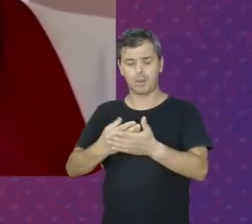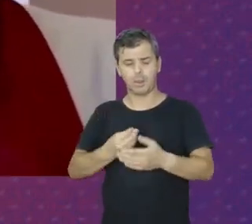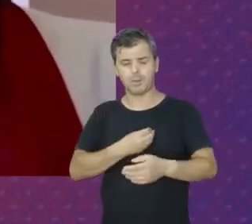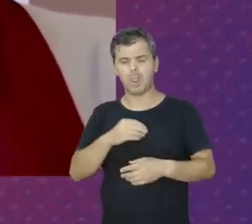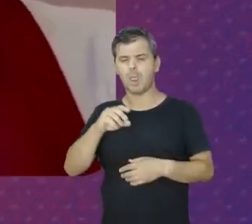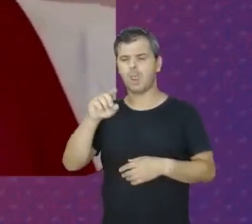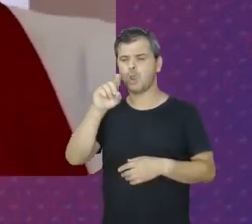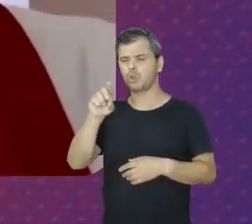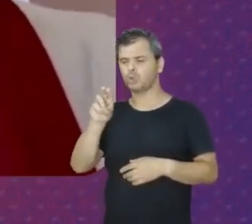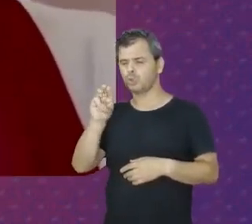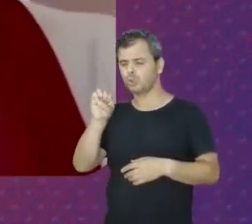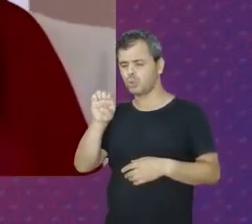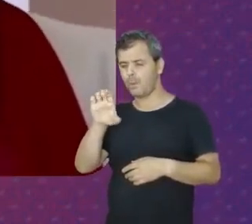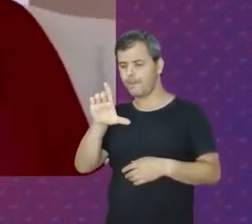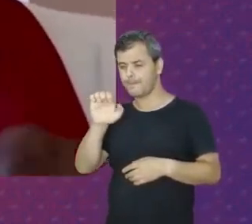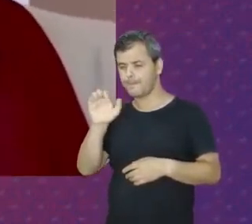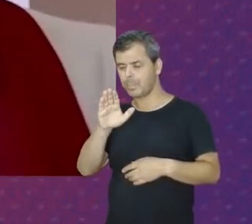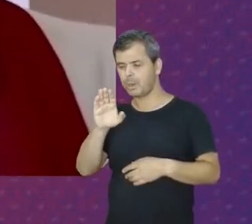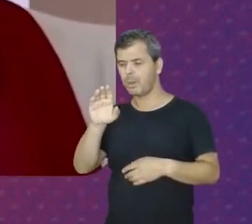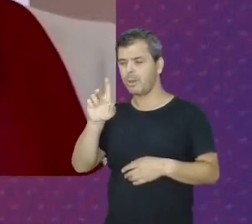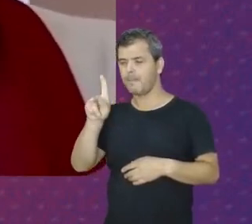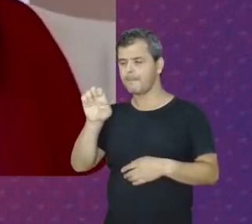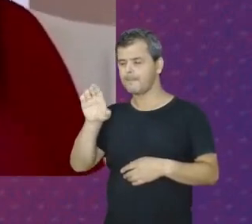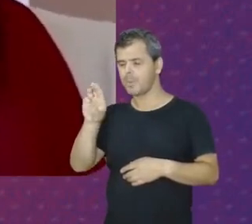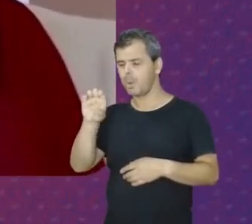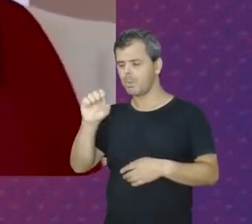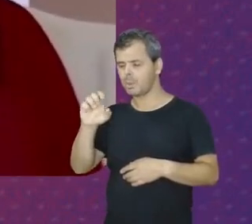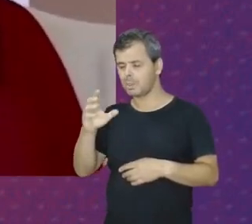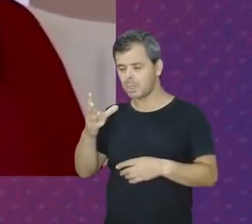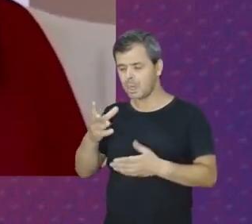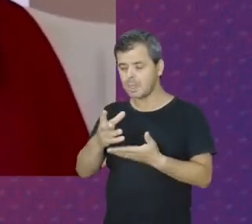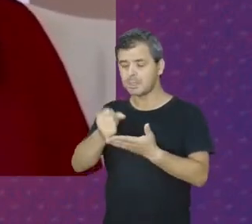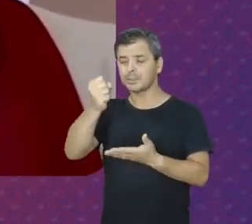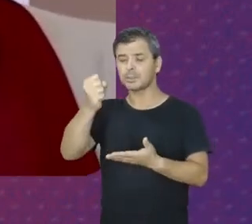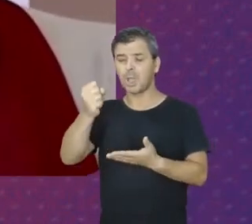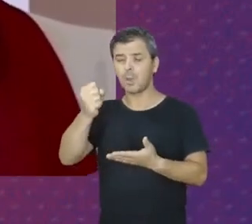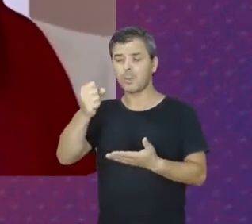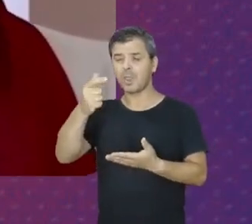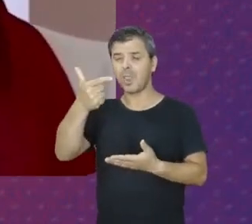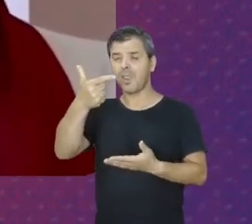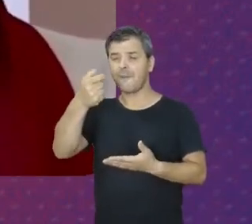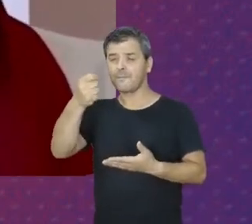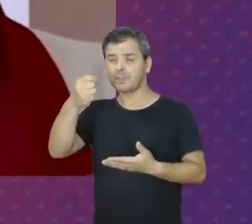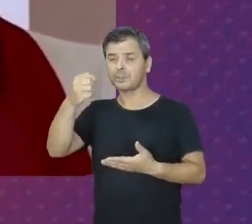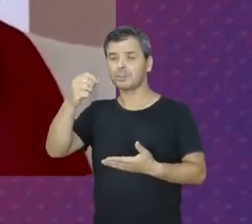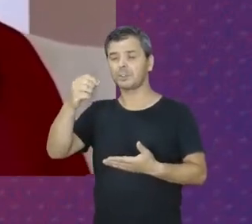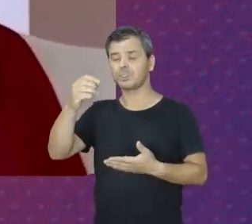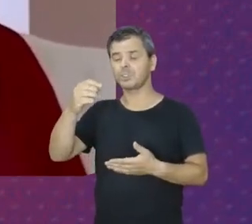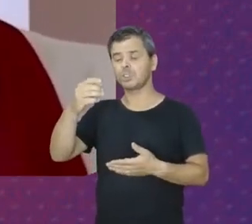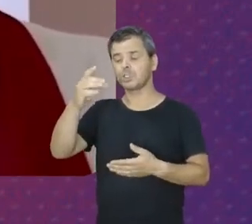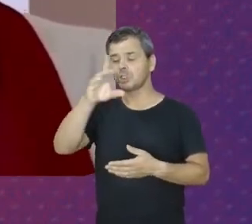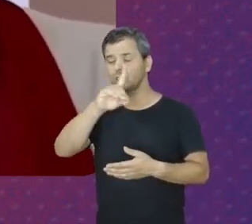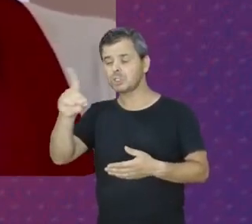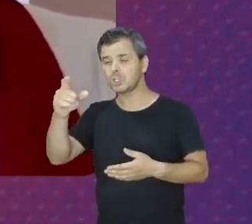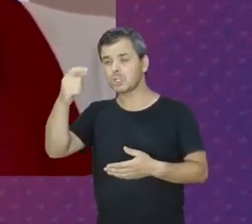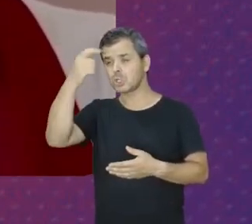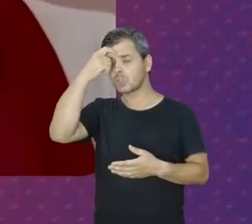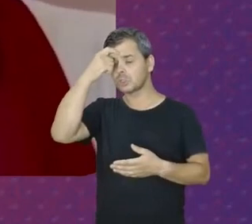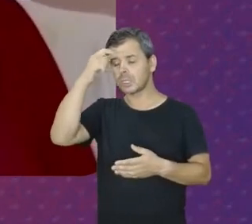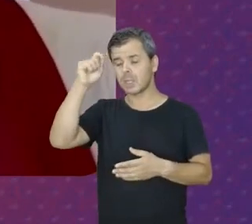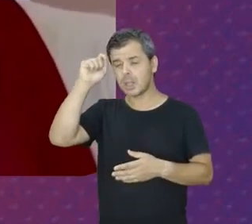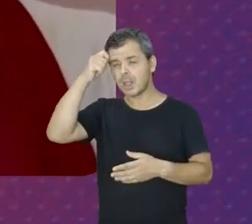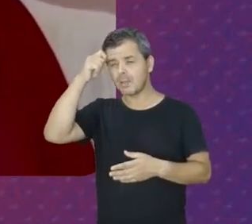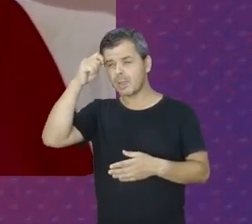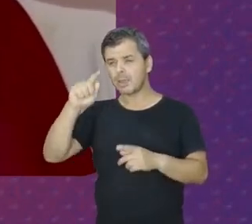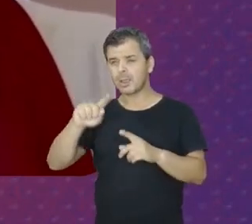de Dandara. Salve mês de novembro, 20 de novembro, Dia Nacional da Consciência. Essa consciência que precisa ser despertada